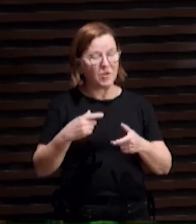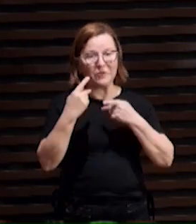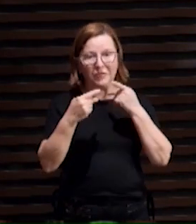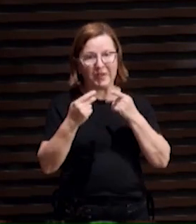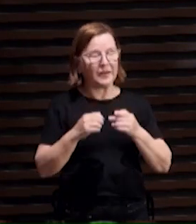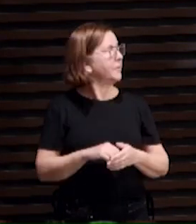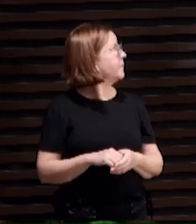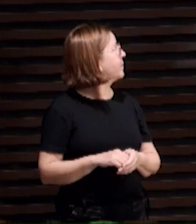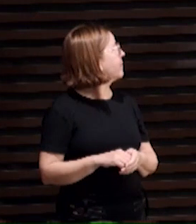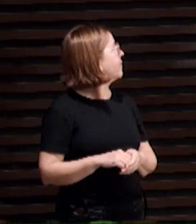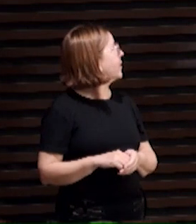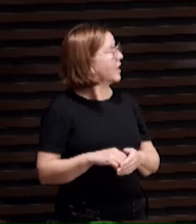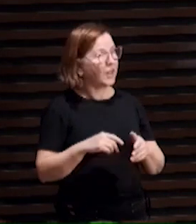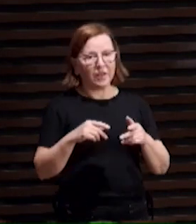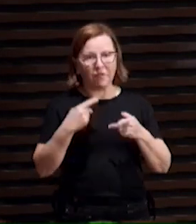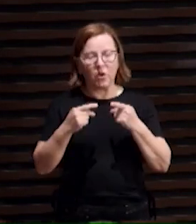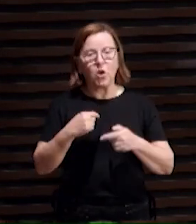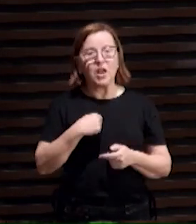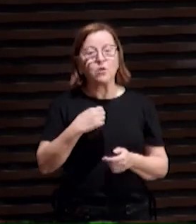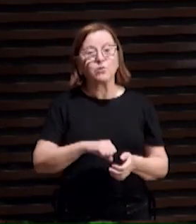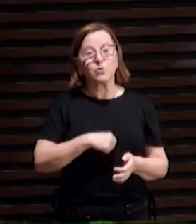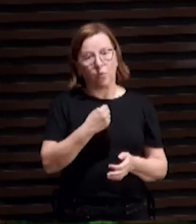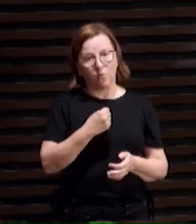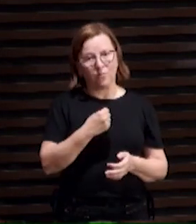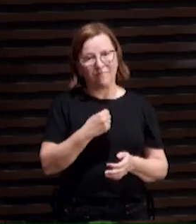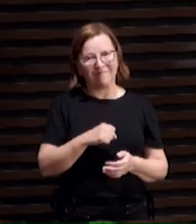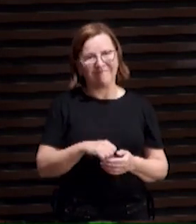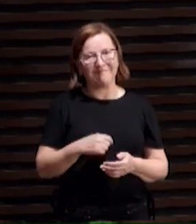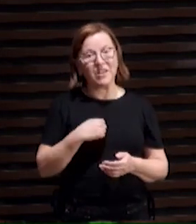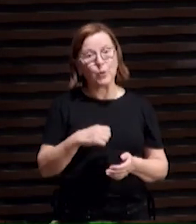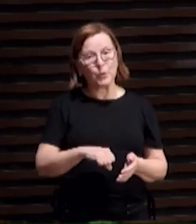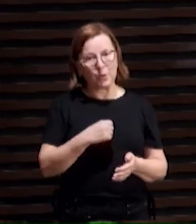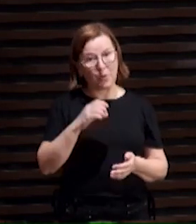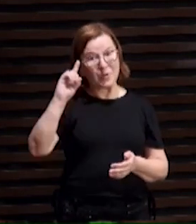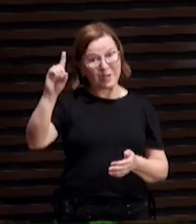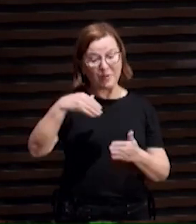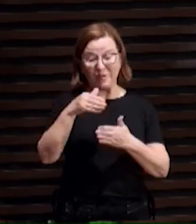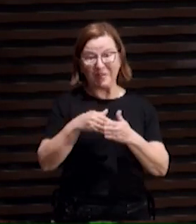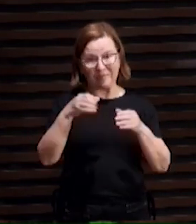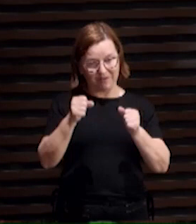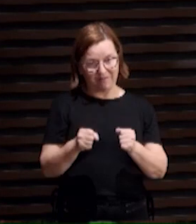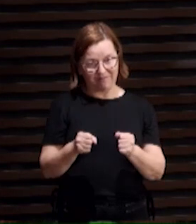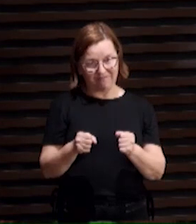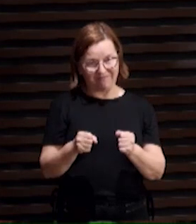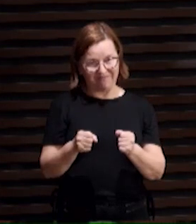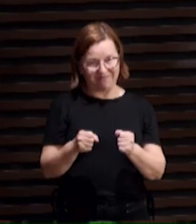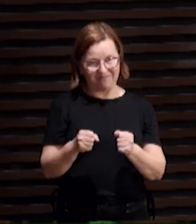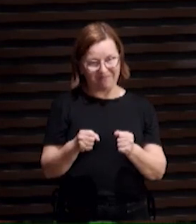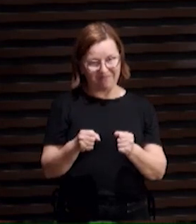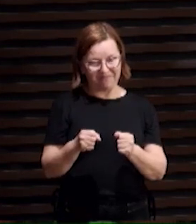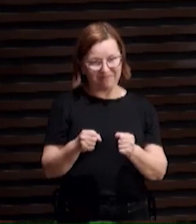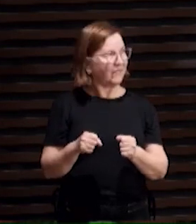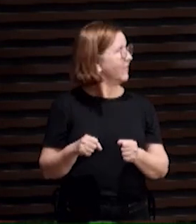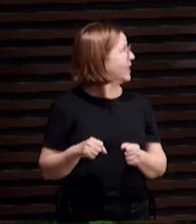E lhe disse: eu sou, eu sou, o Deus Todo-Poderoso.